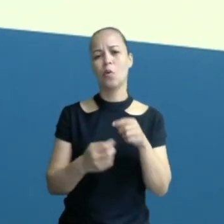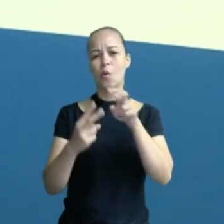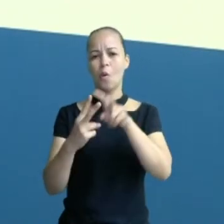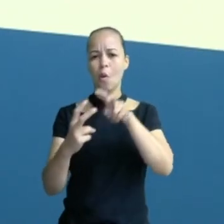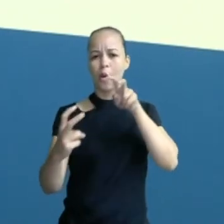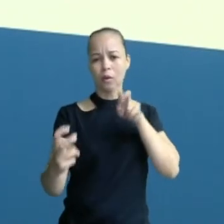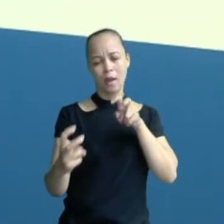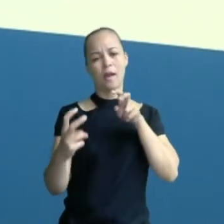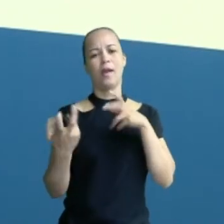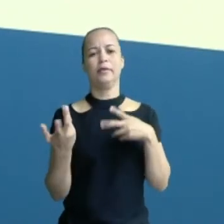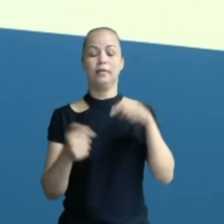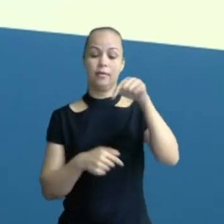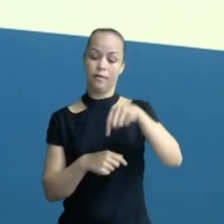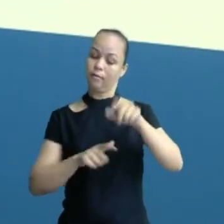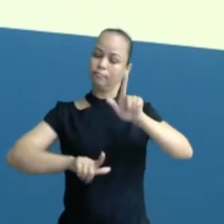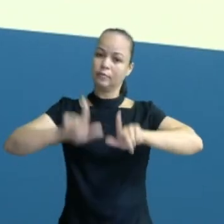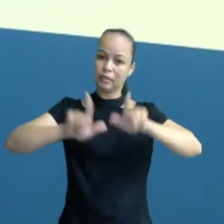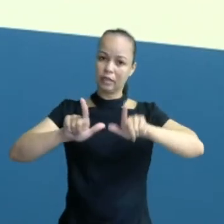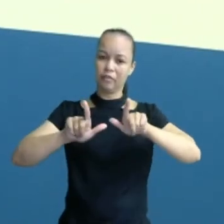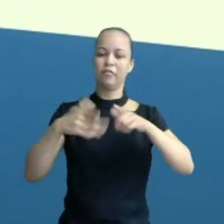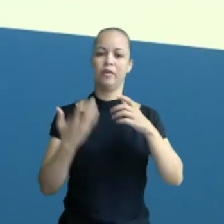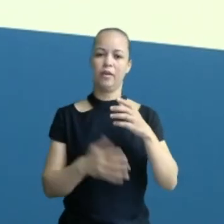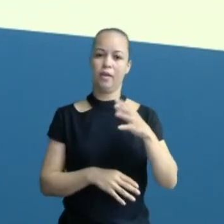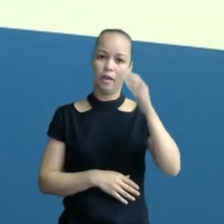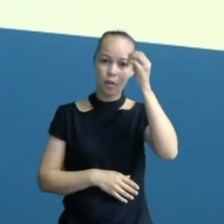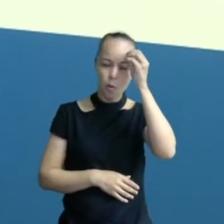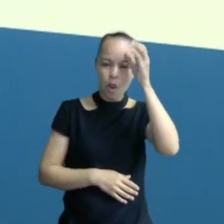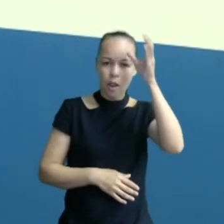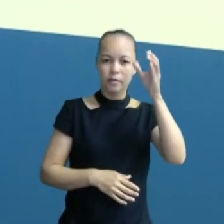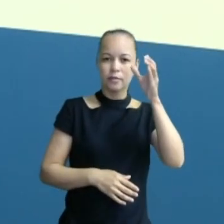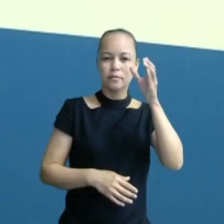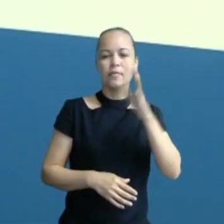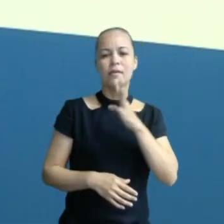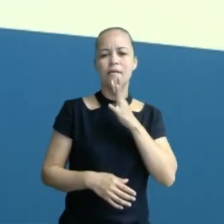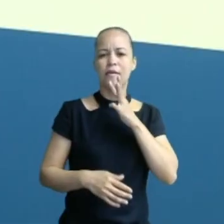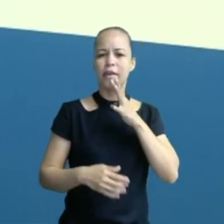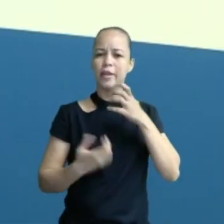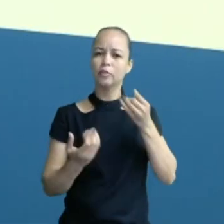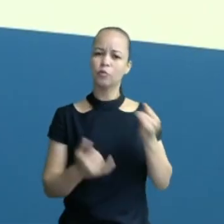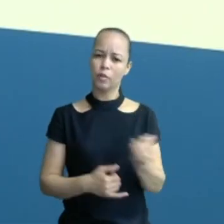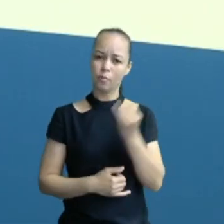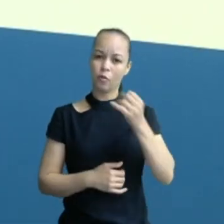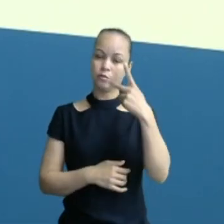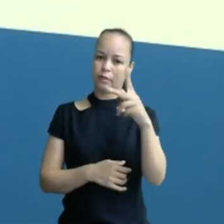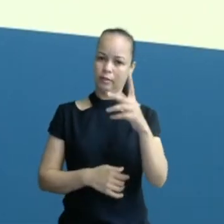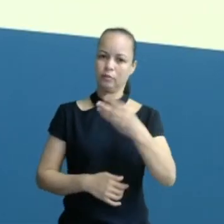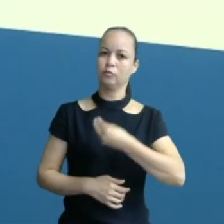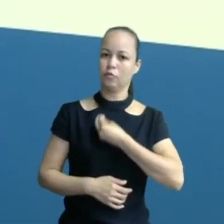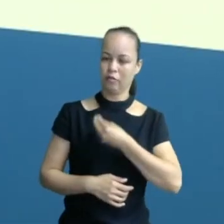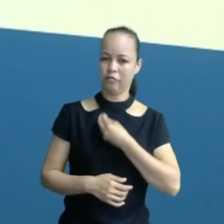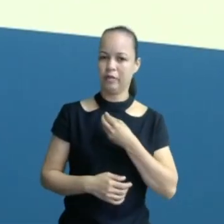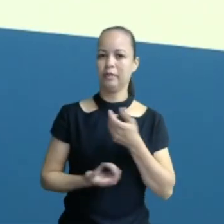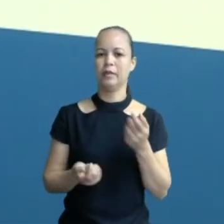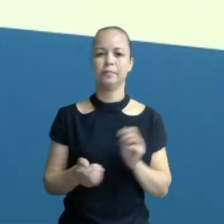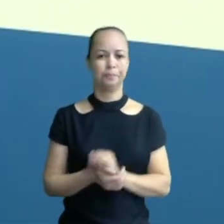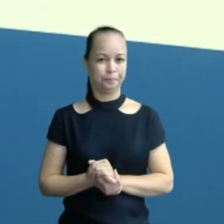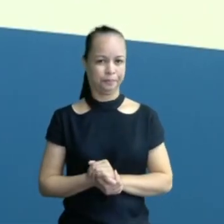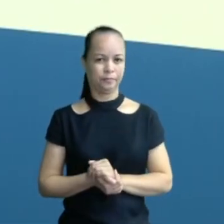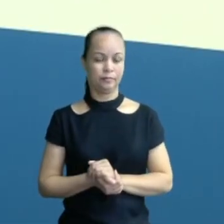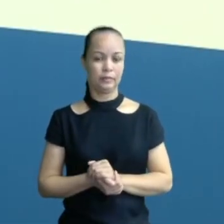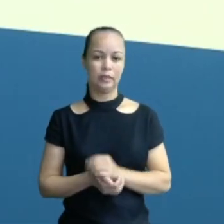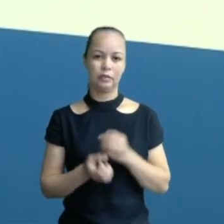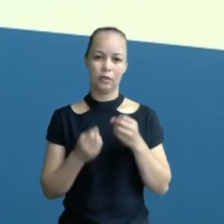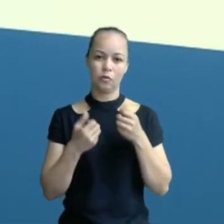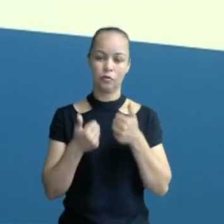TV, é conhecimento riquíssimo para a sua vida. Então, ó, não perde nenhuma vírgula, tá bom? Conto